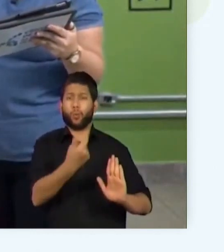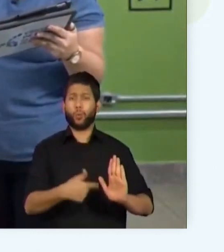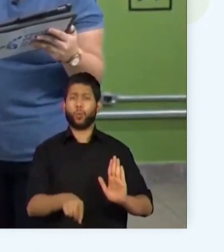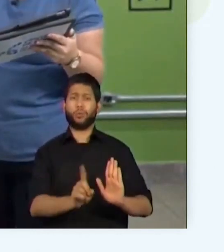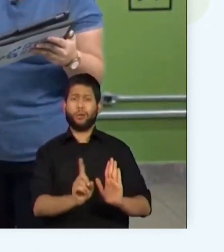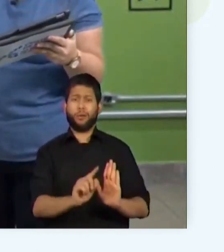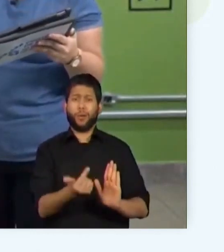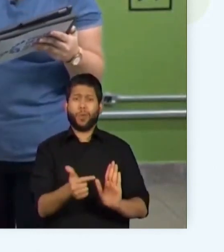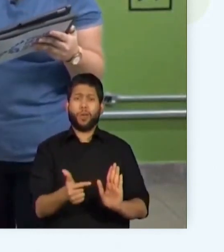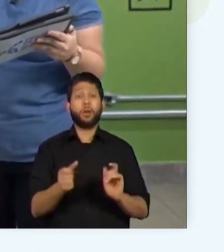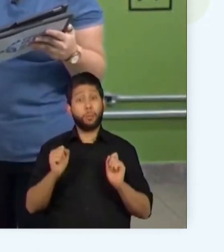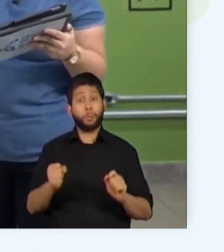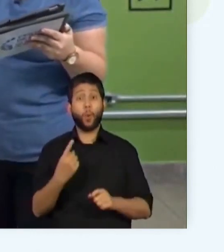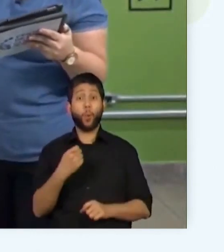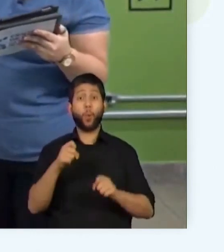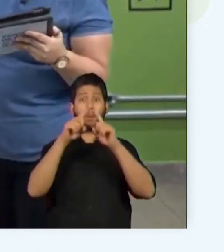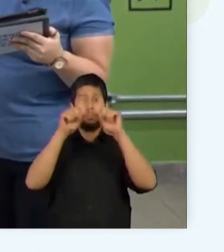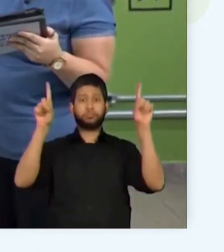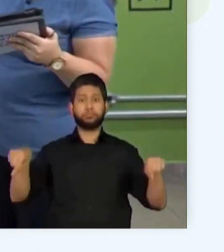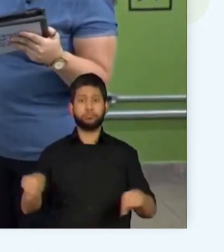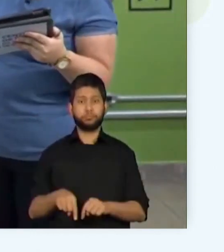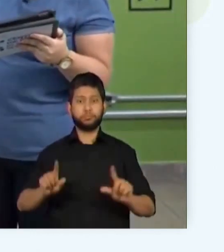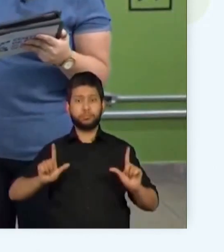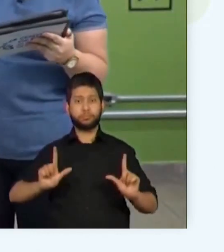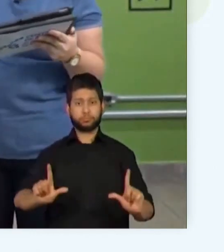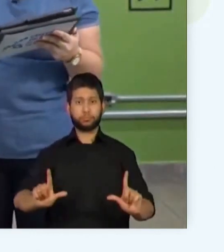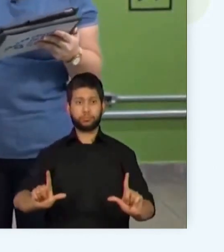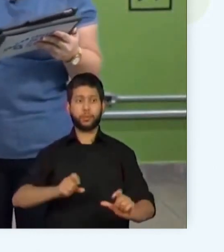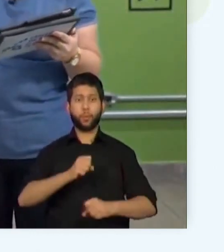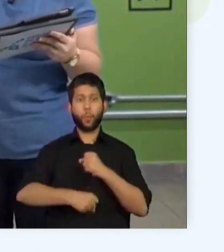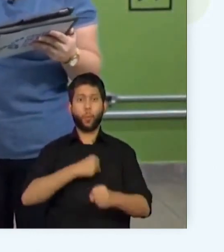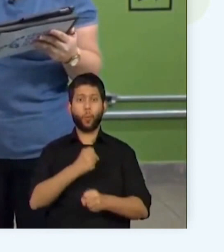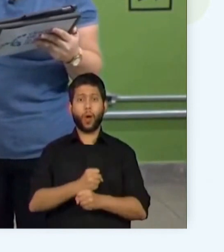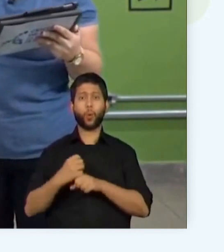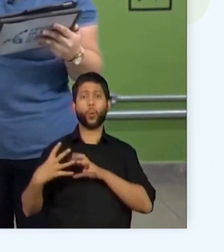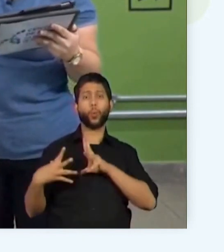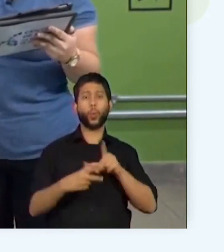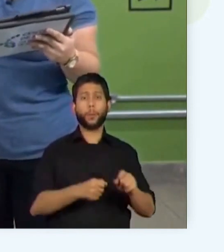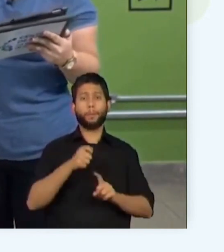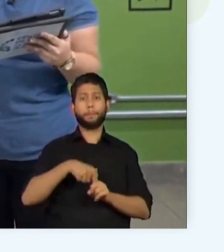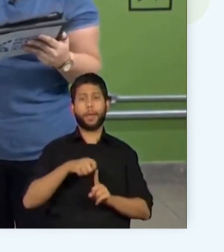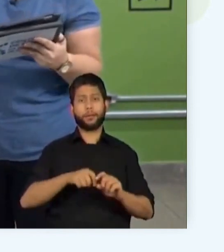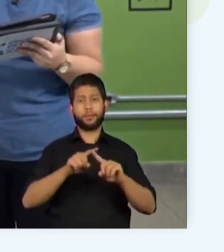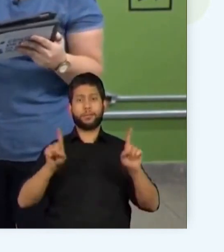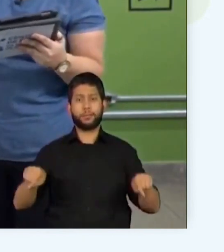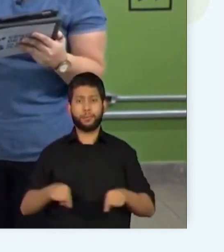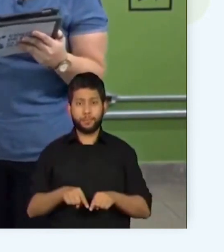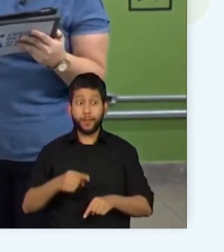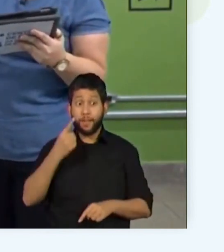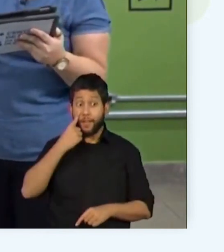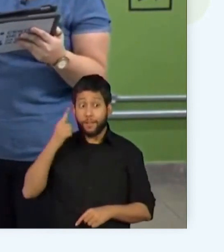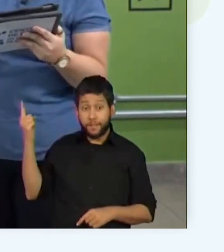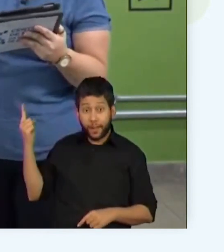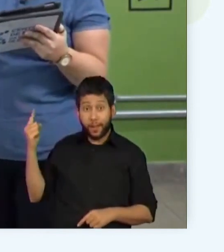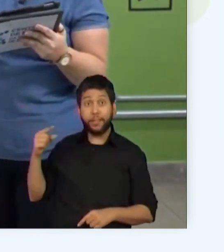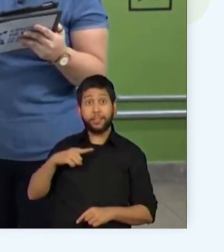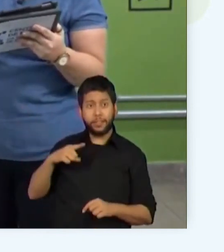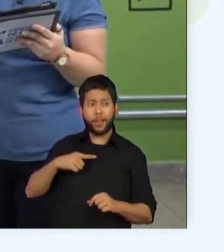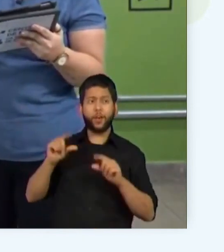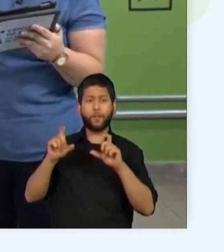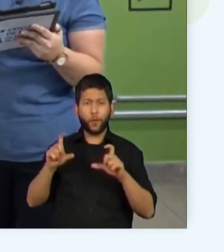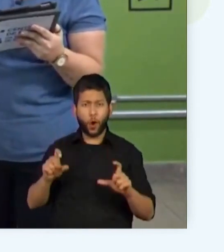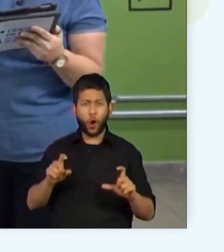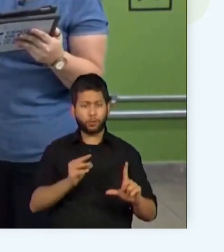a mês, você também pode, tá? Então aqui você vê exemplos de fotografia, mas também de desenho feito digitalmente. Isso você